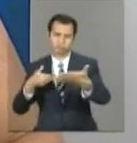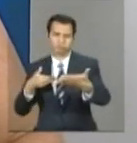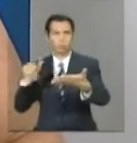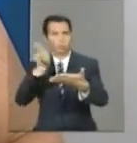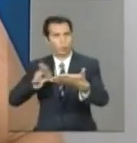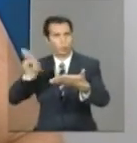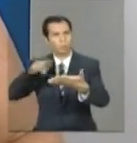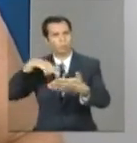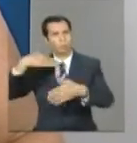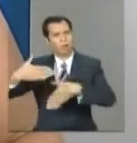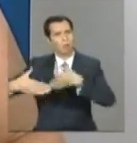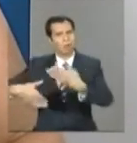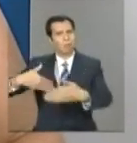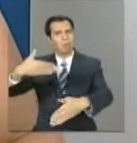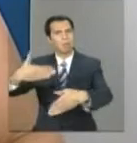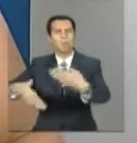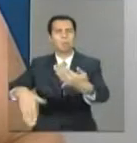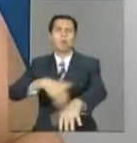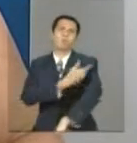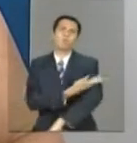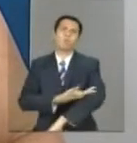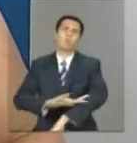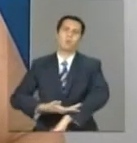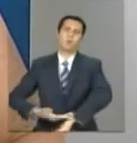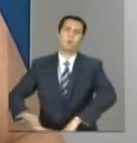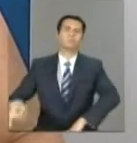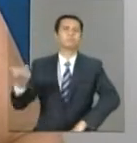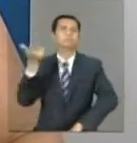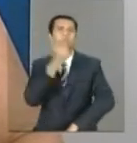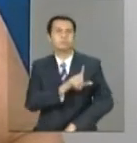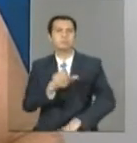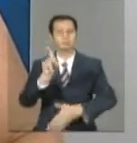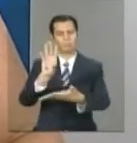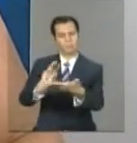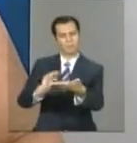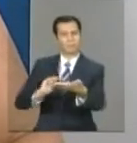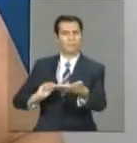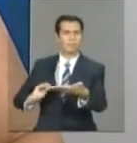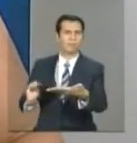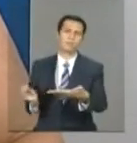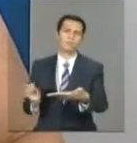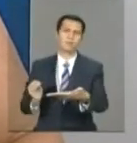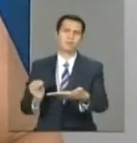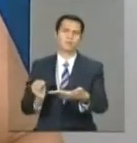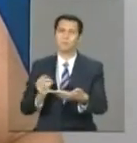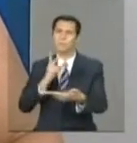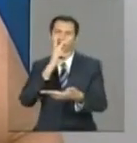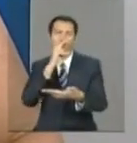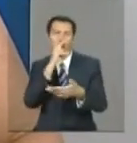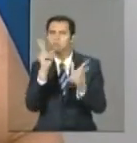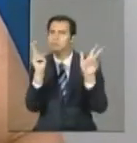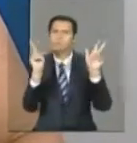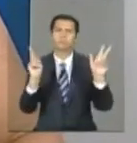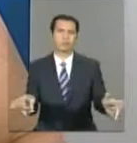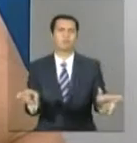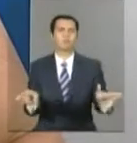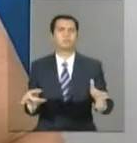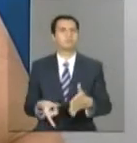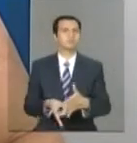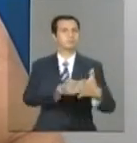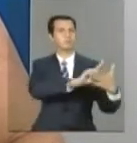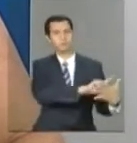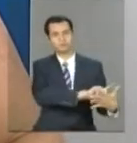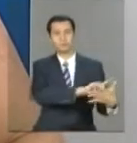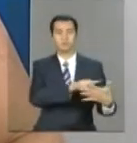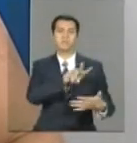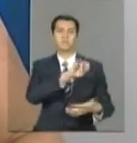com o formulário, com o novo formulário, o preenchimento dele passou a ser muito parecido com o preenchimento do cadastro